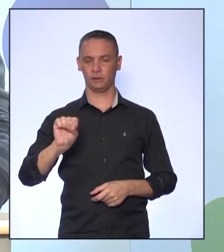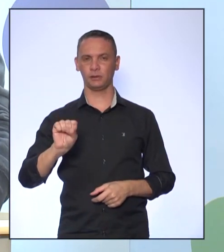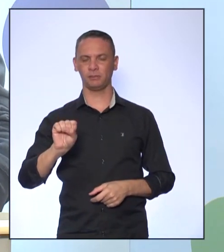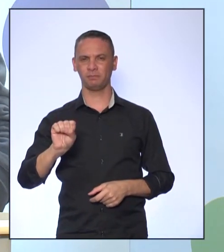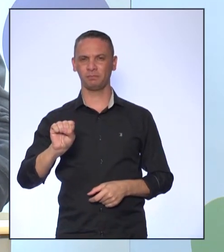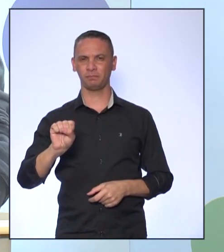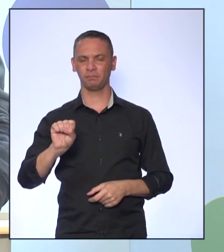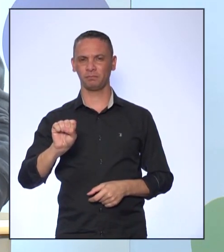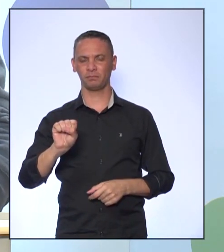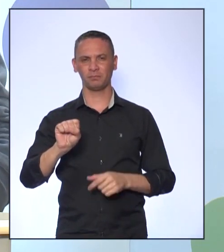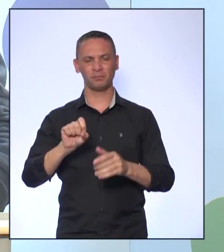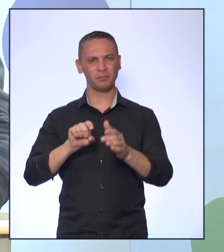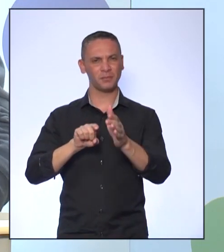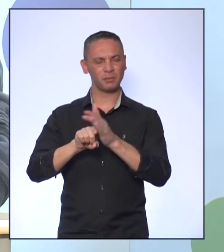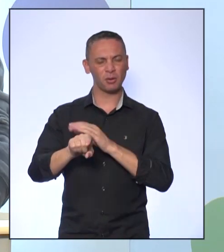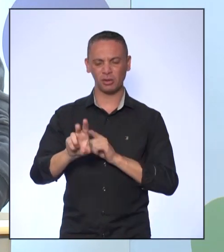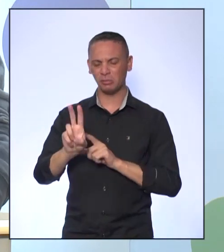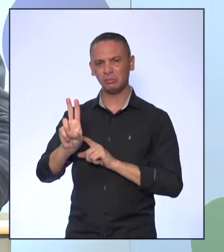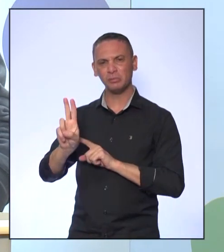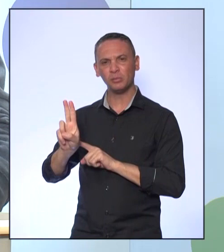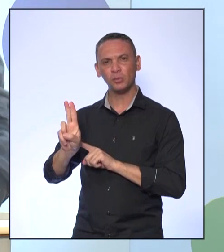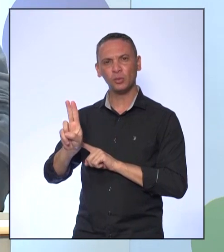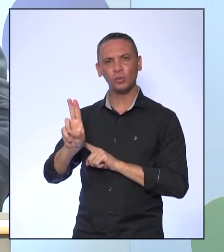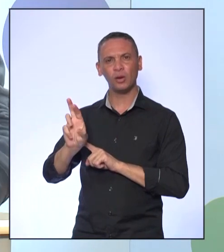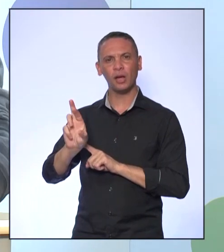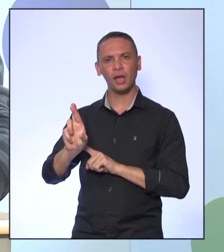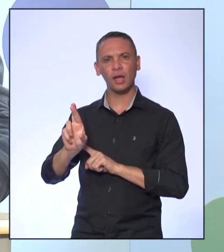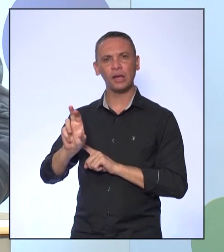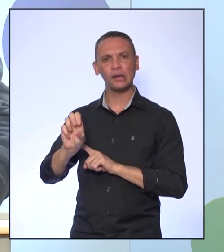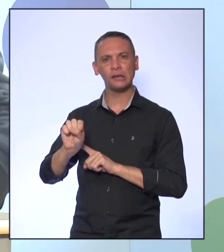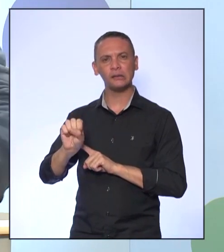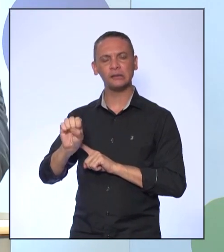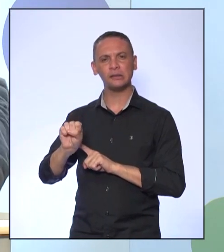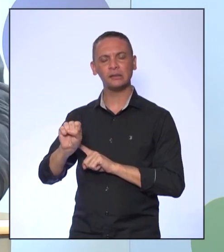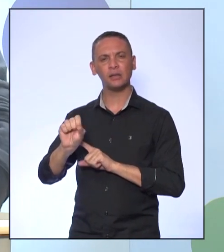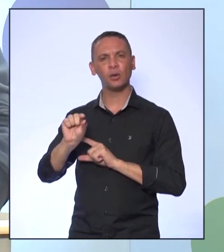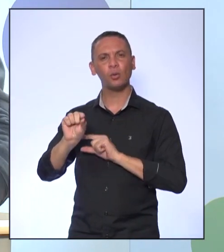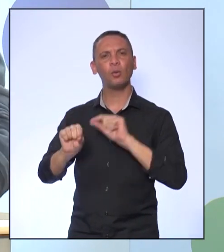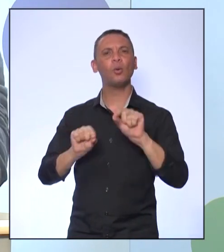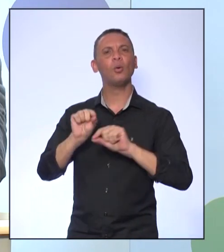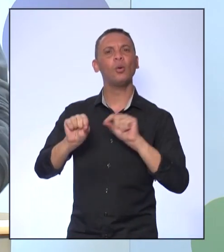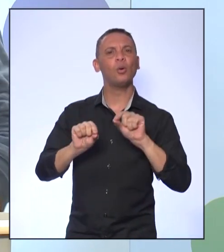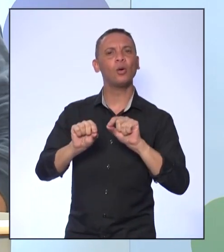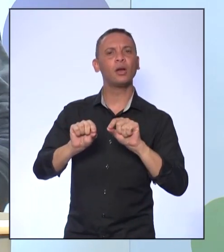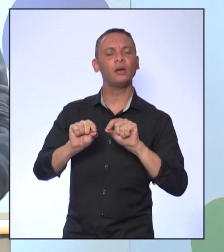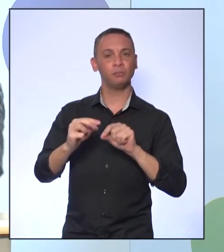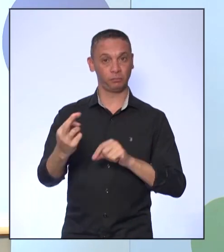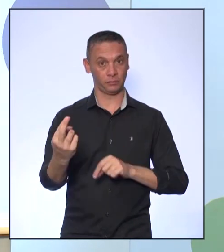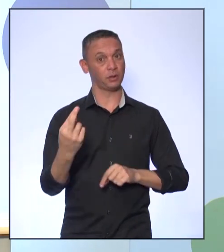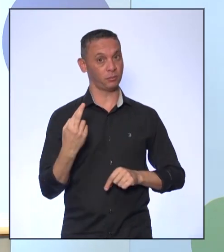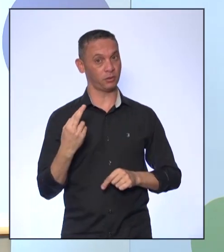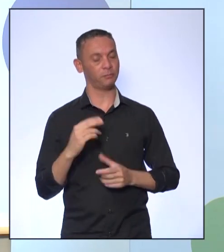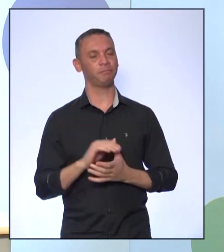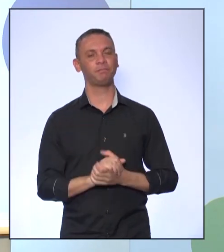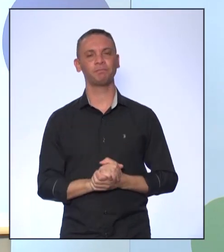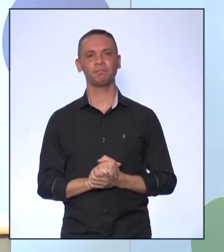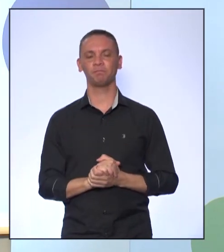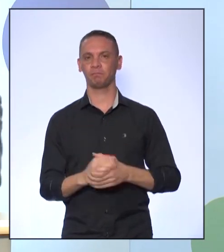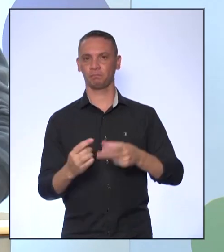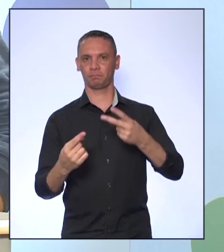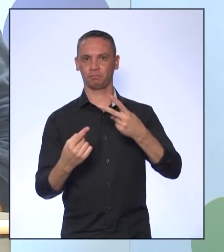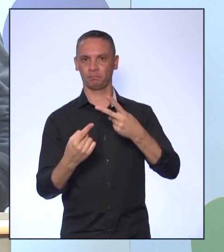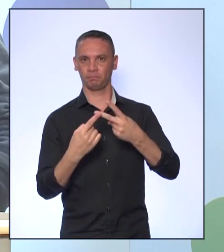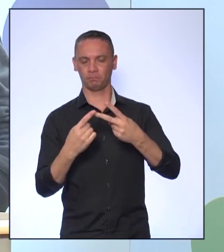vocês respondessem no chat para nós o que significa essa sigla. Tudo bem? Já depois dessa questão aí